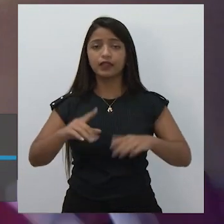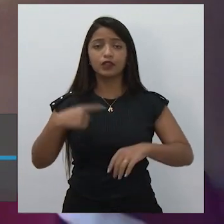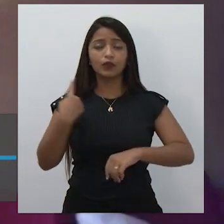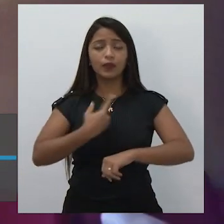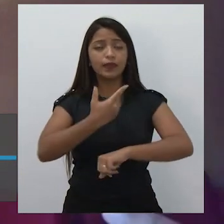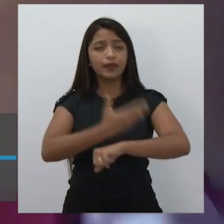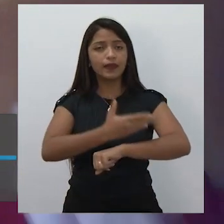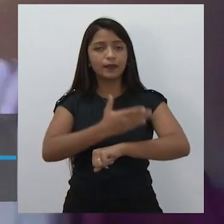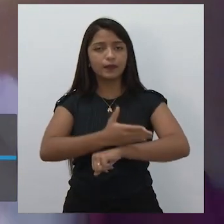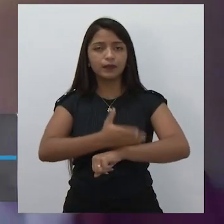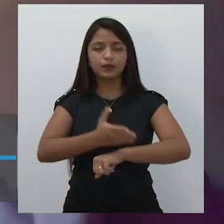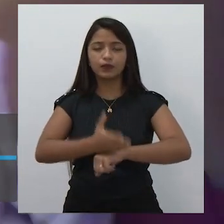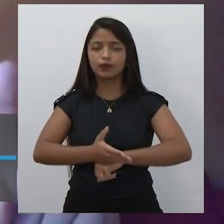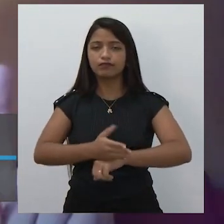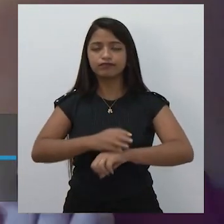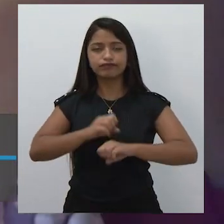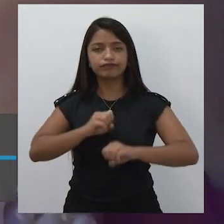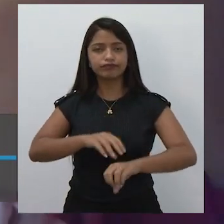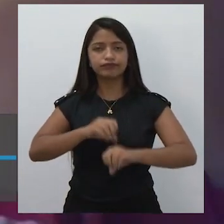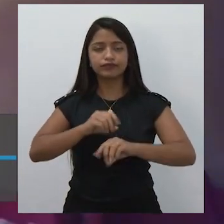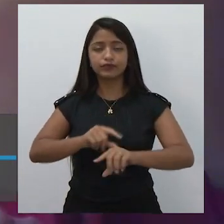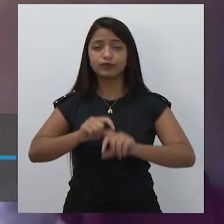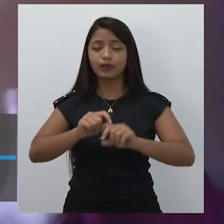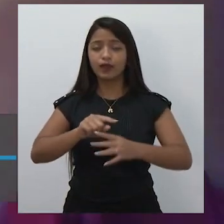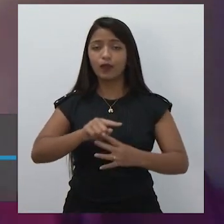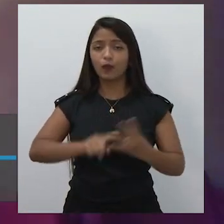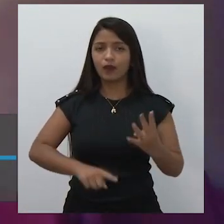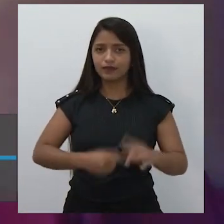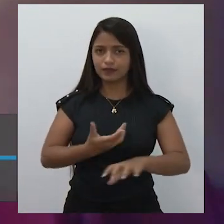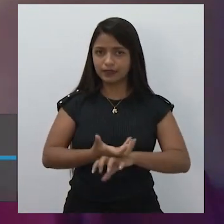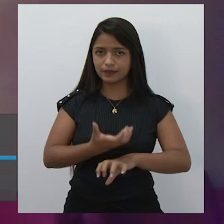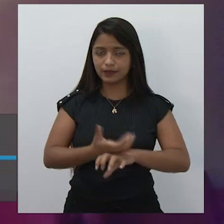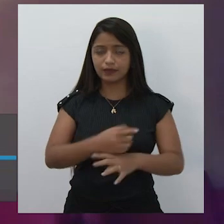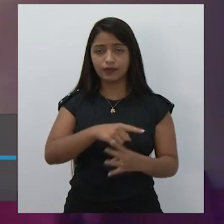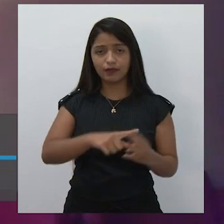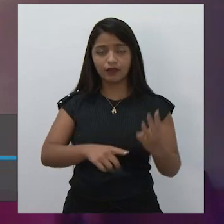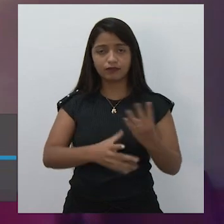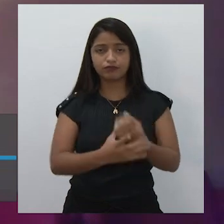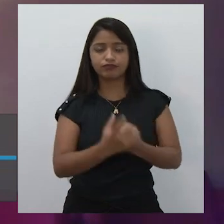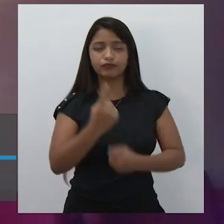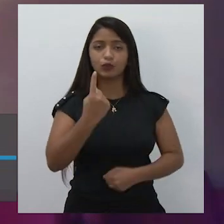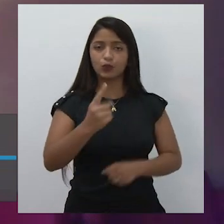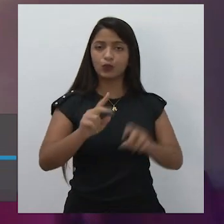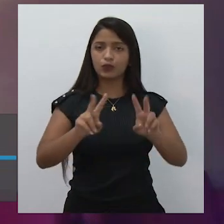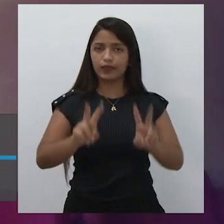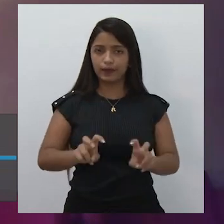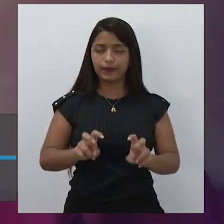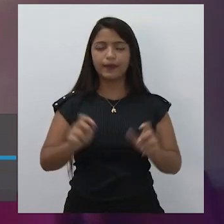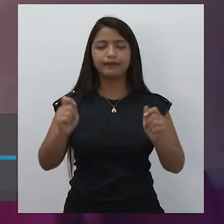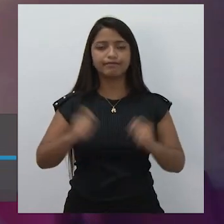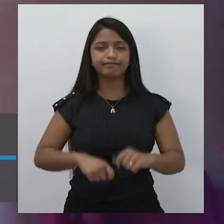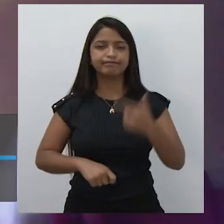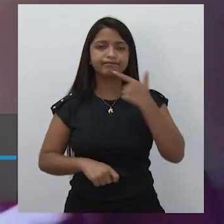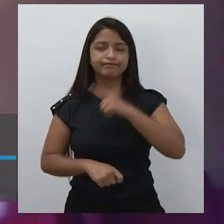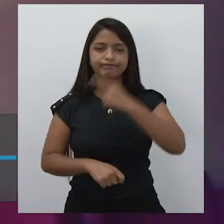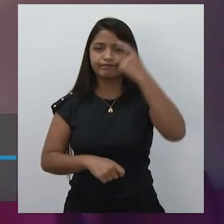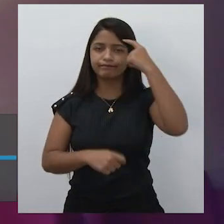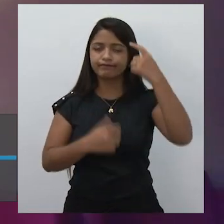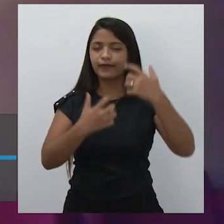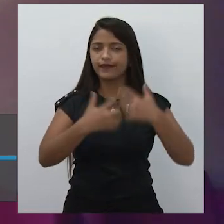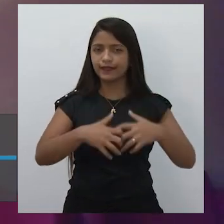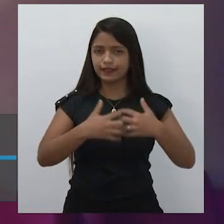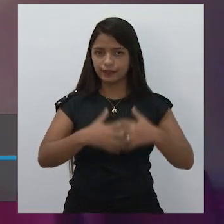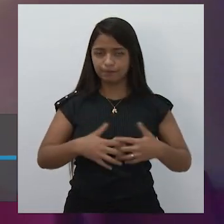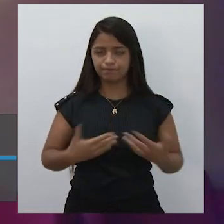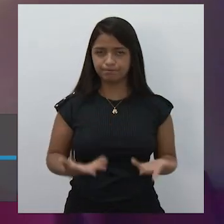curriculares com um único tema, e isso integra as reflexões. E, a partir disso,